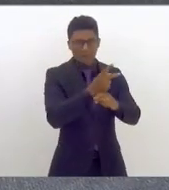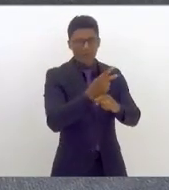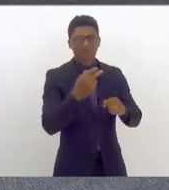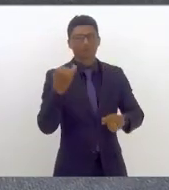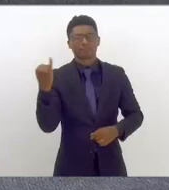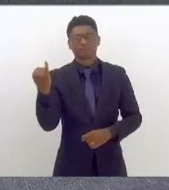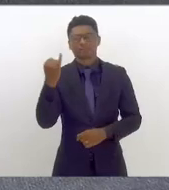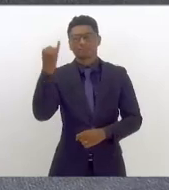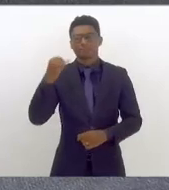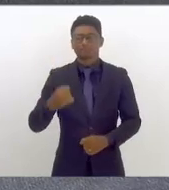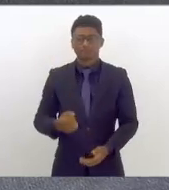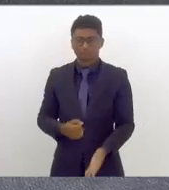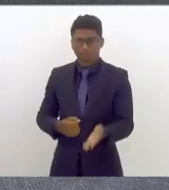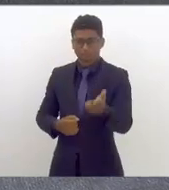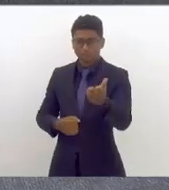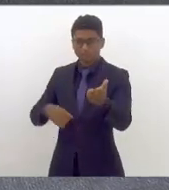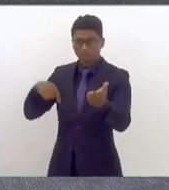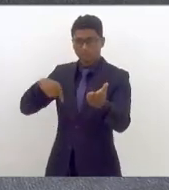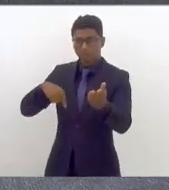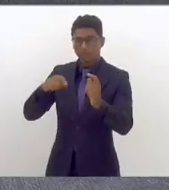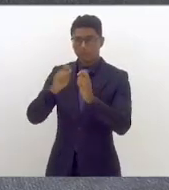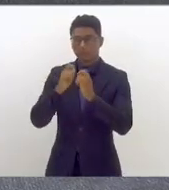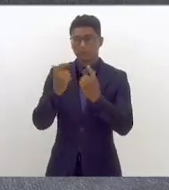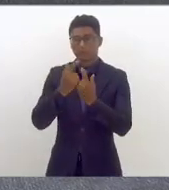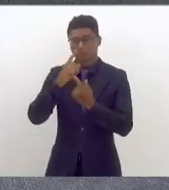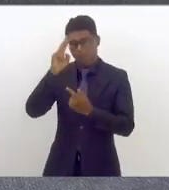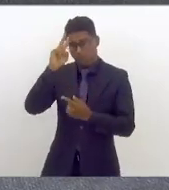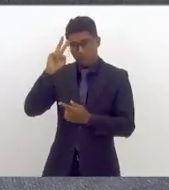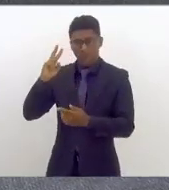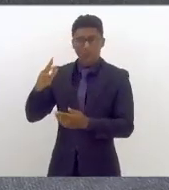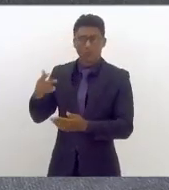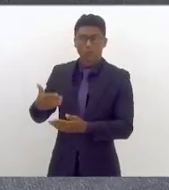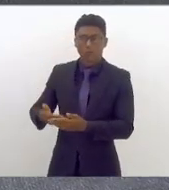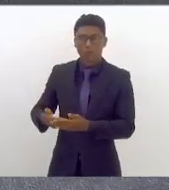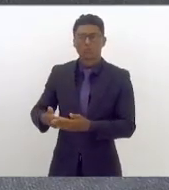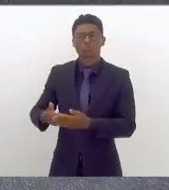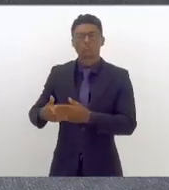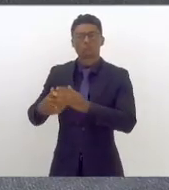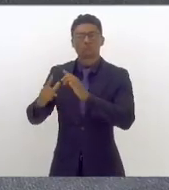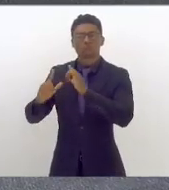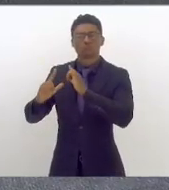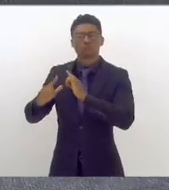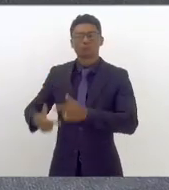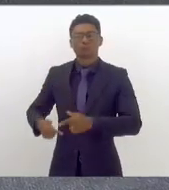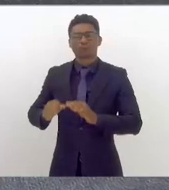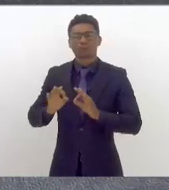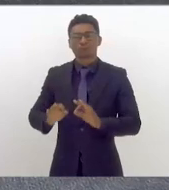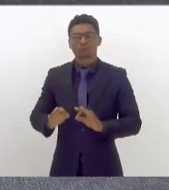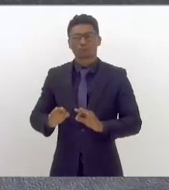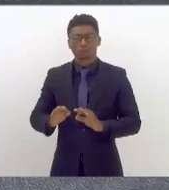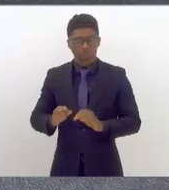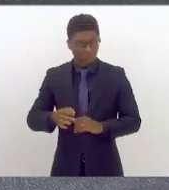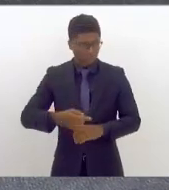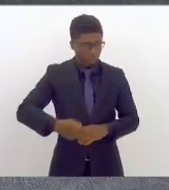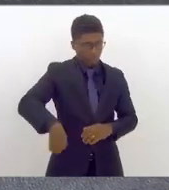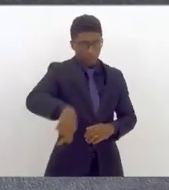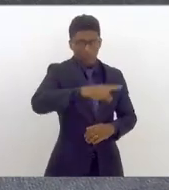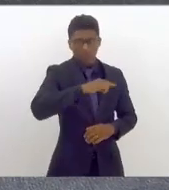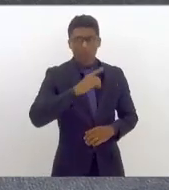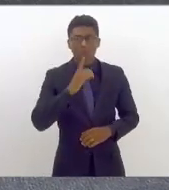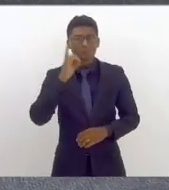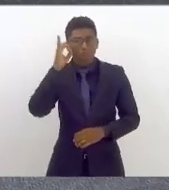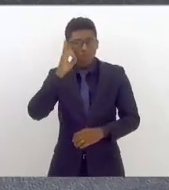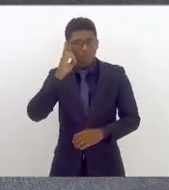Vossa Excelência deixa um legado aqui na casa com relação também a essa pauta que a gente, junto com outros deputados e